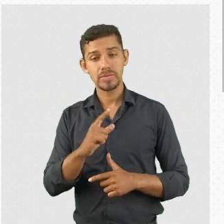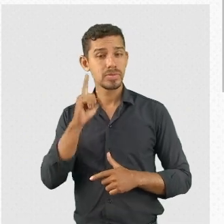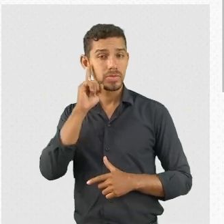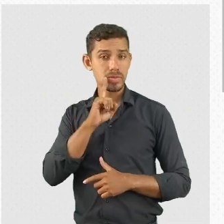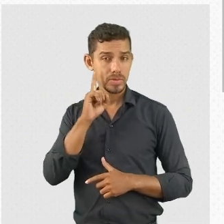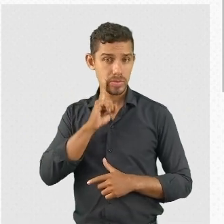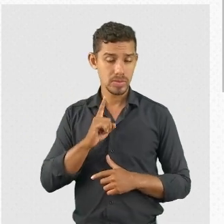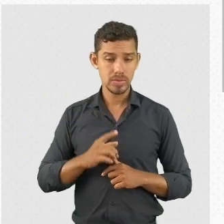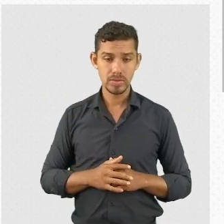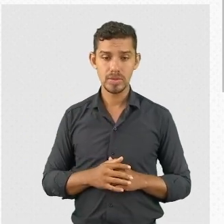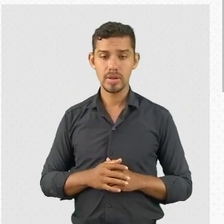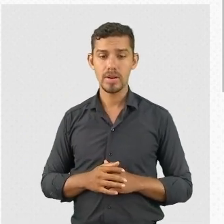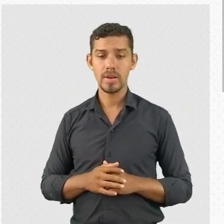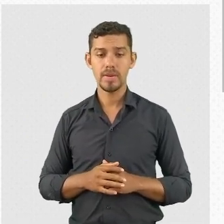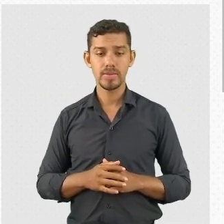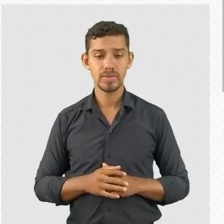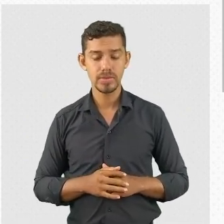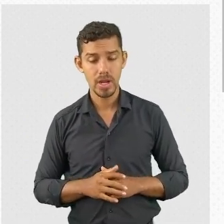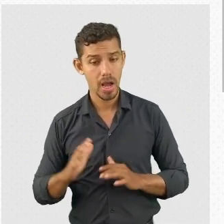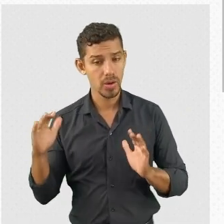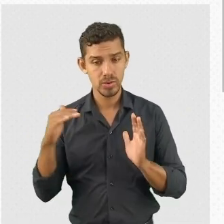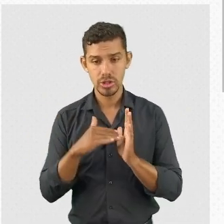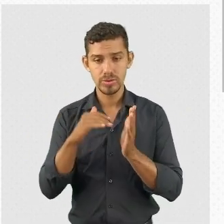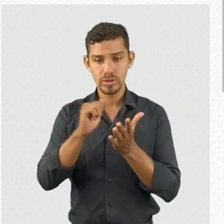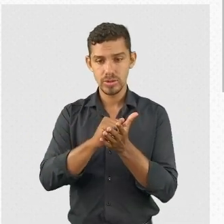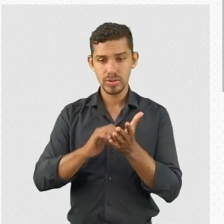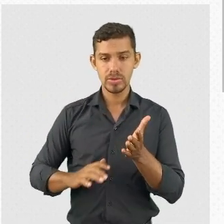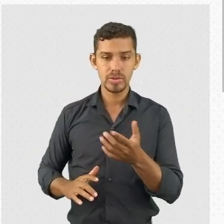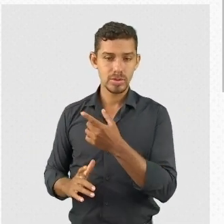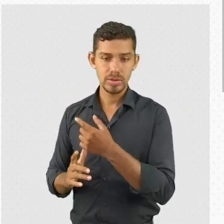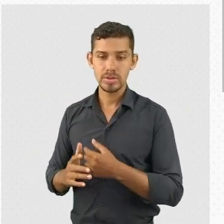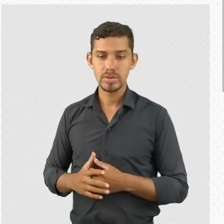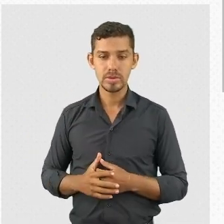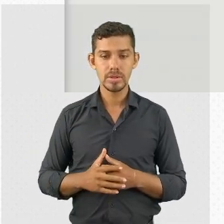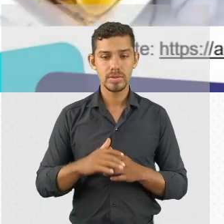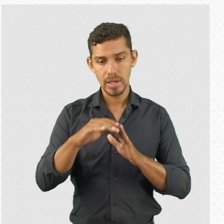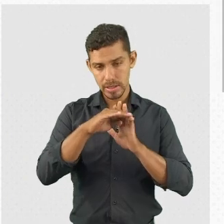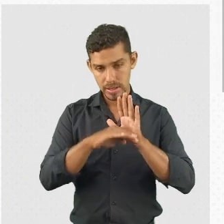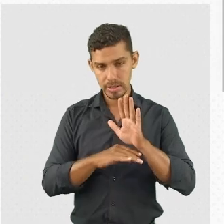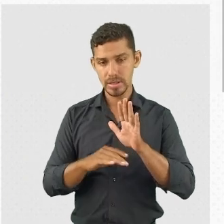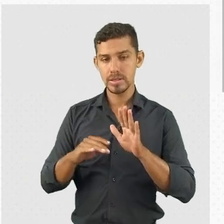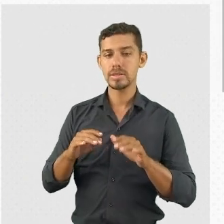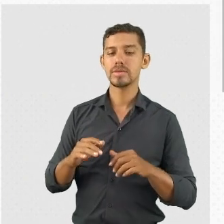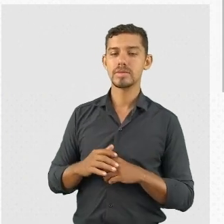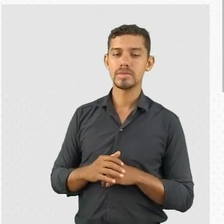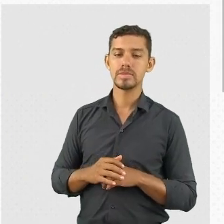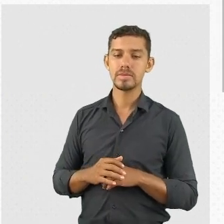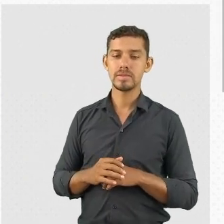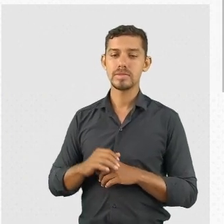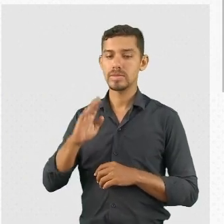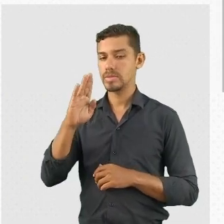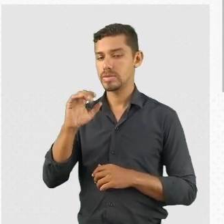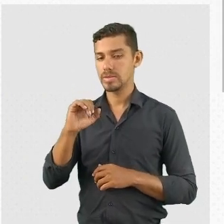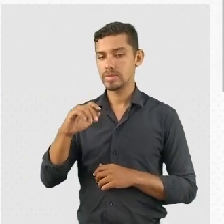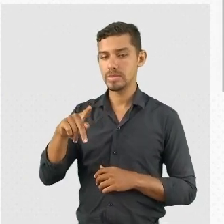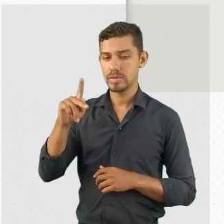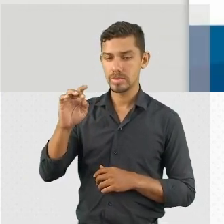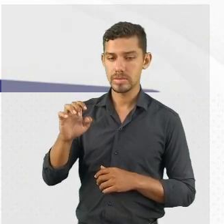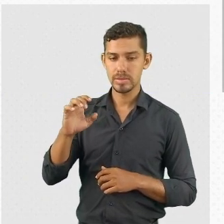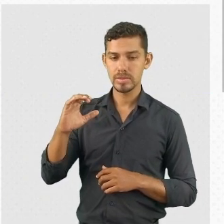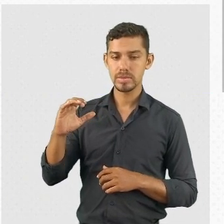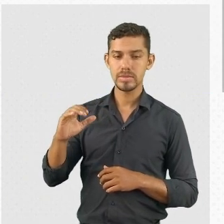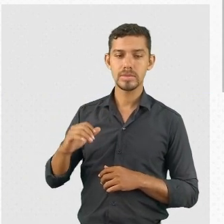o país que foi citado. A nossa última atividade, nós temos aqui uma receita de baked chicken, de